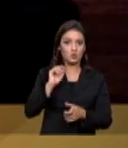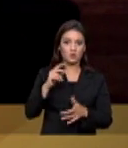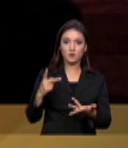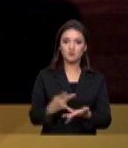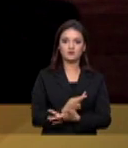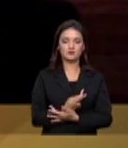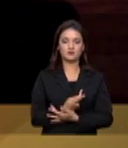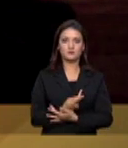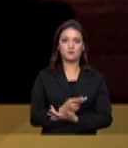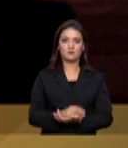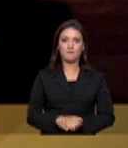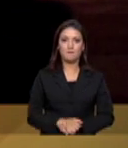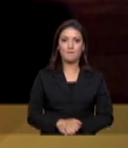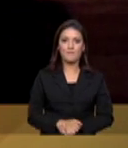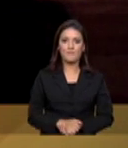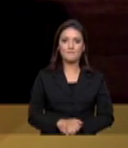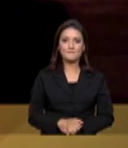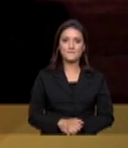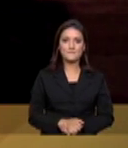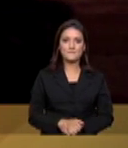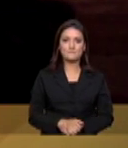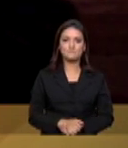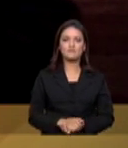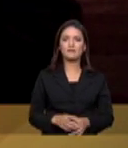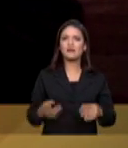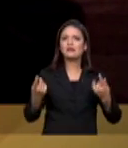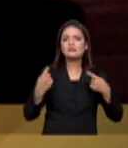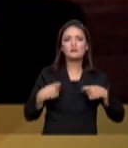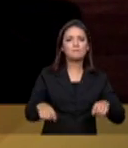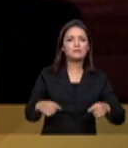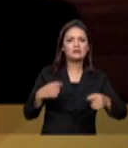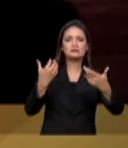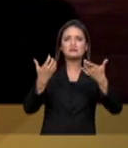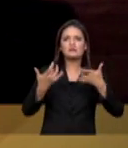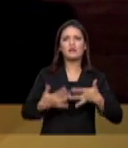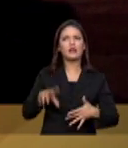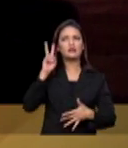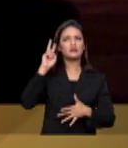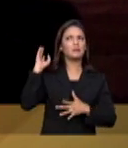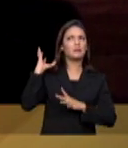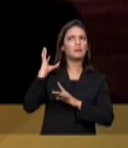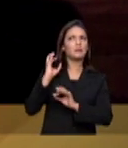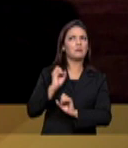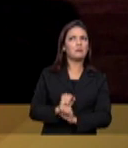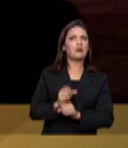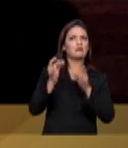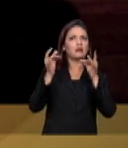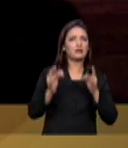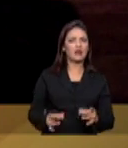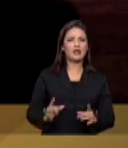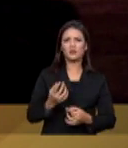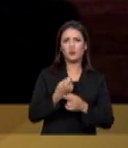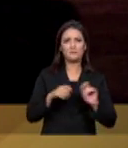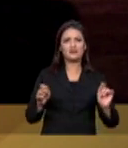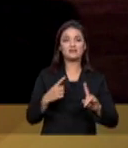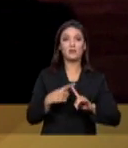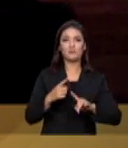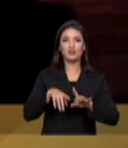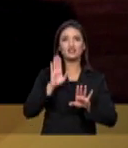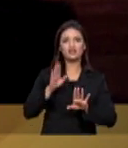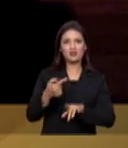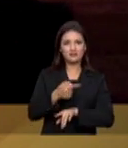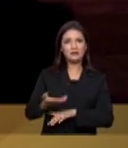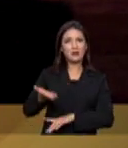um tracejar histórico mais repetir inclusive porque as diversas contribuições dos